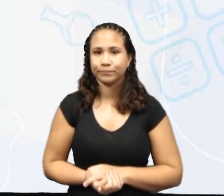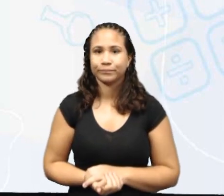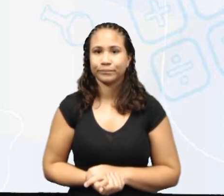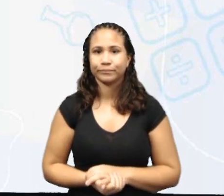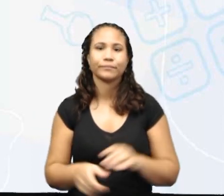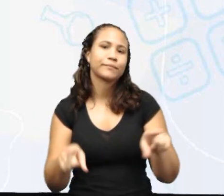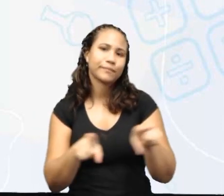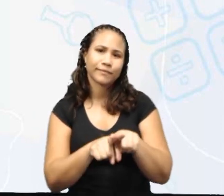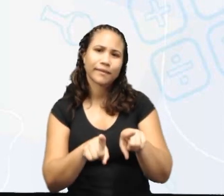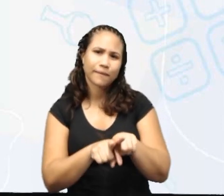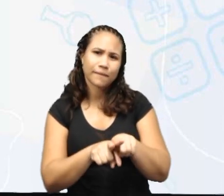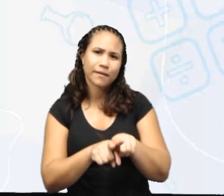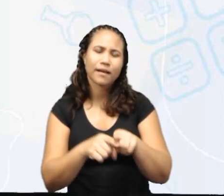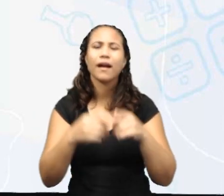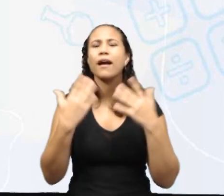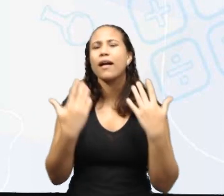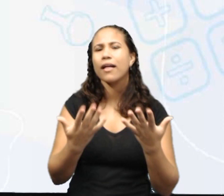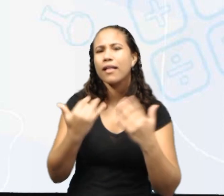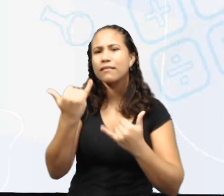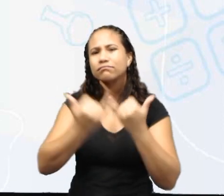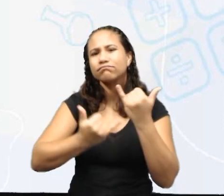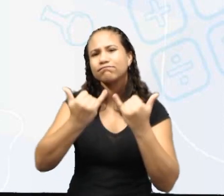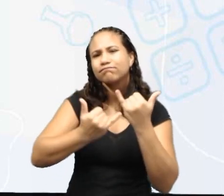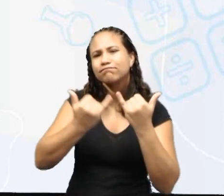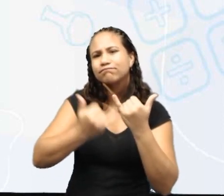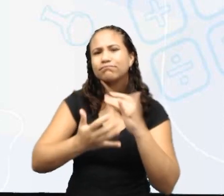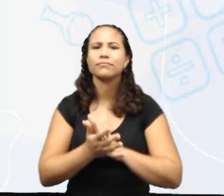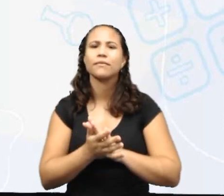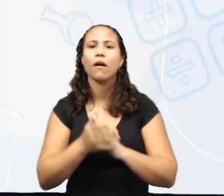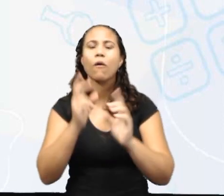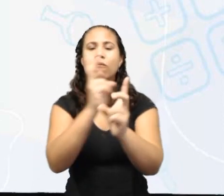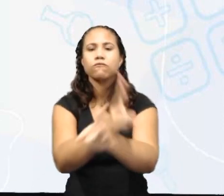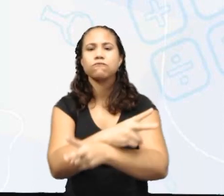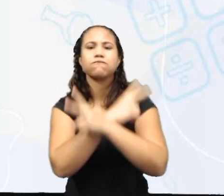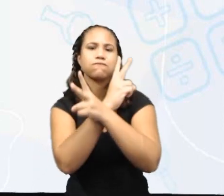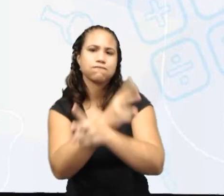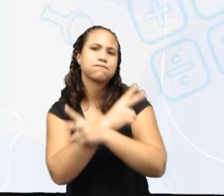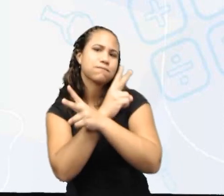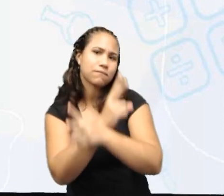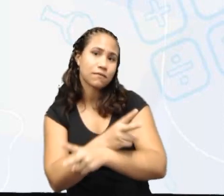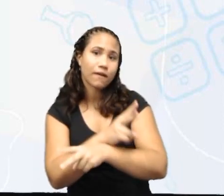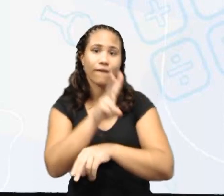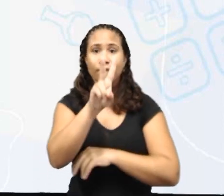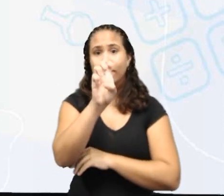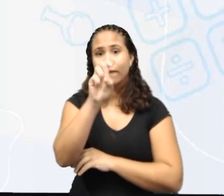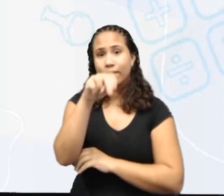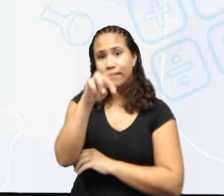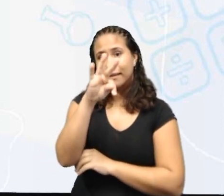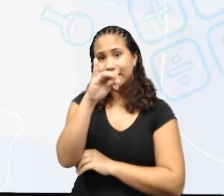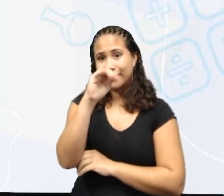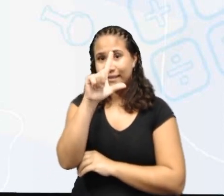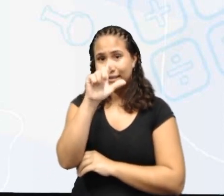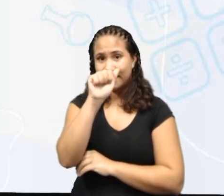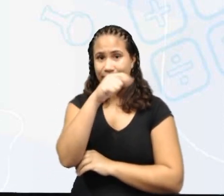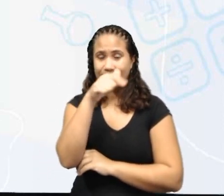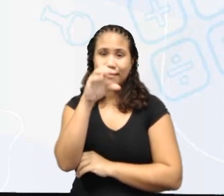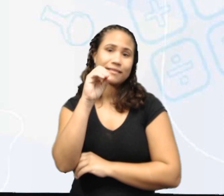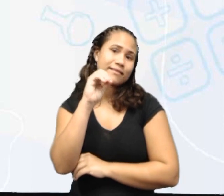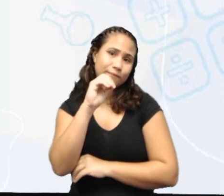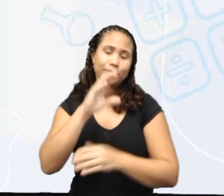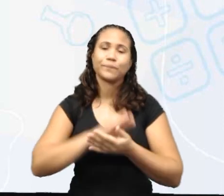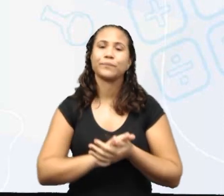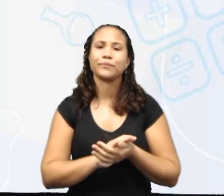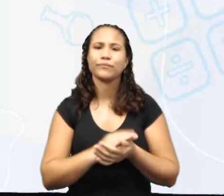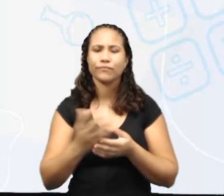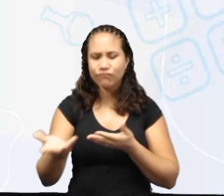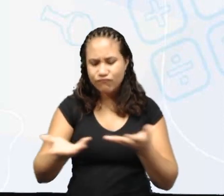Um processo muito parecido com a levigação é a ventilação. O princípio é basicamente o mesmo. Eu vou deixar que um fluido